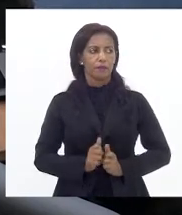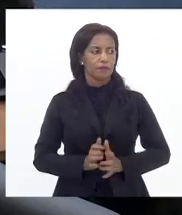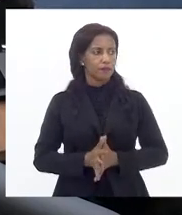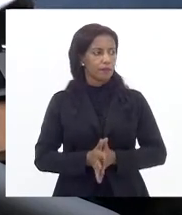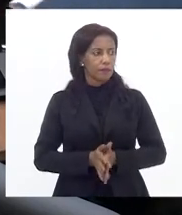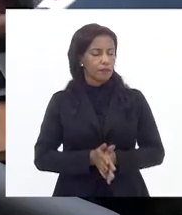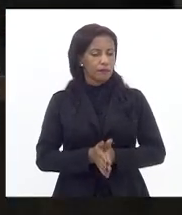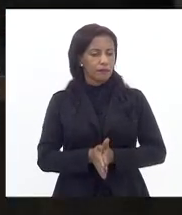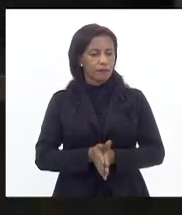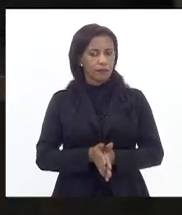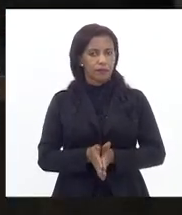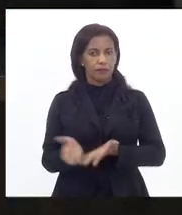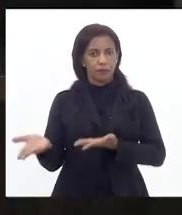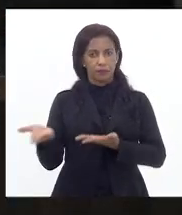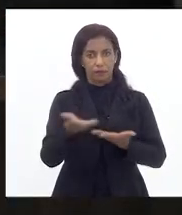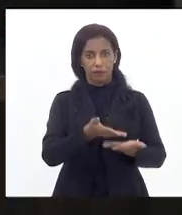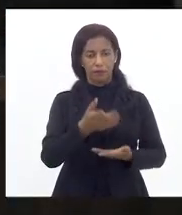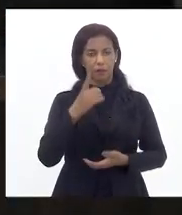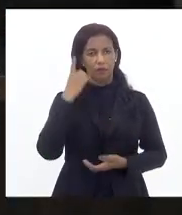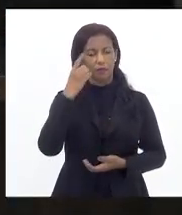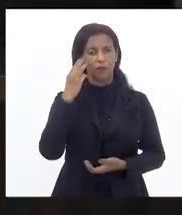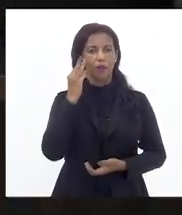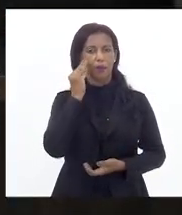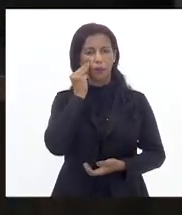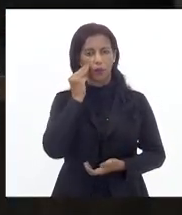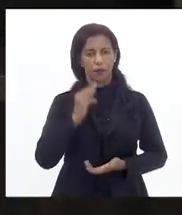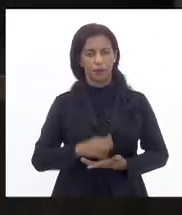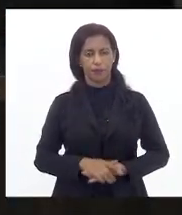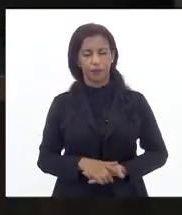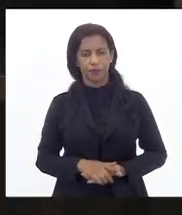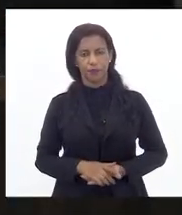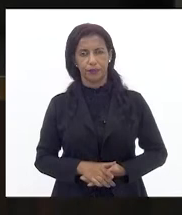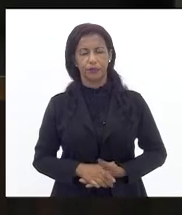a palavra deputada Mônica Francisco